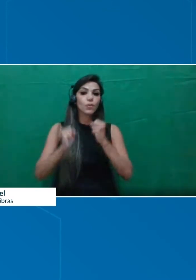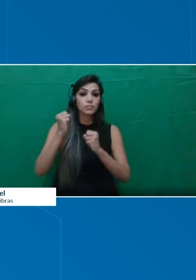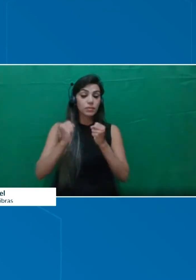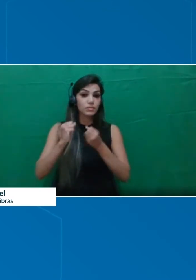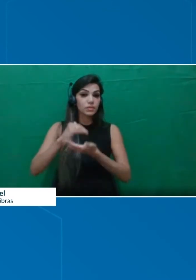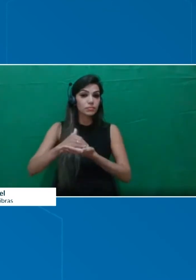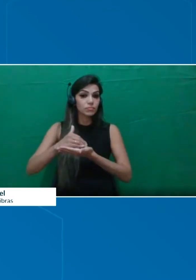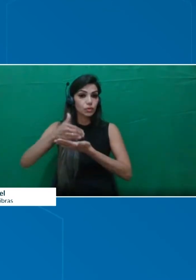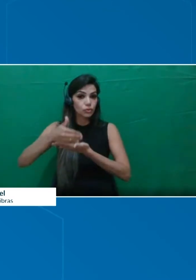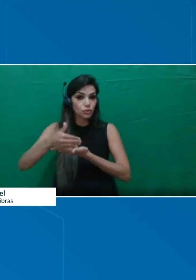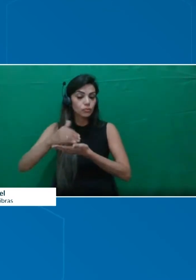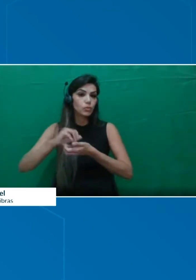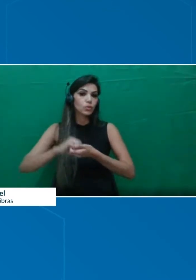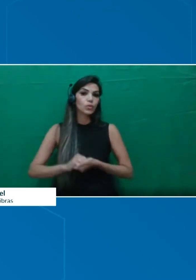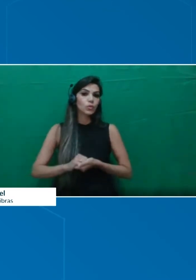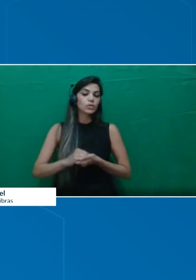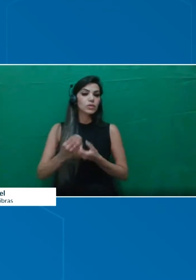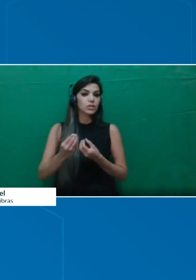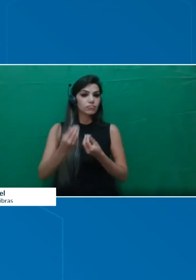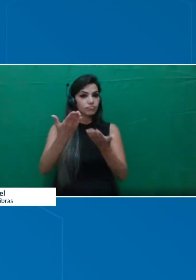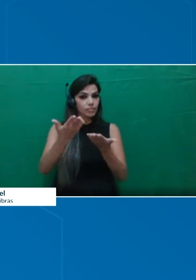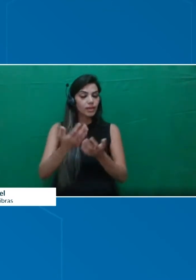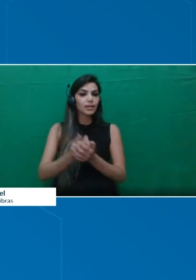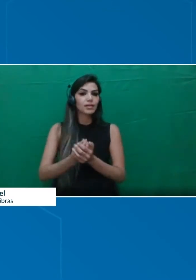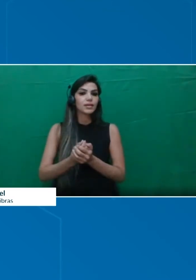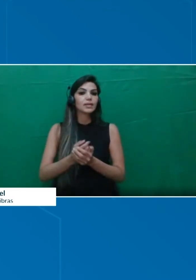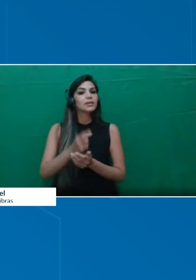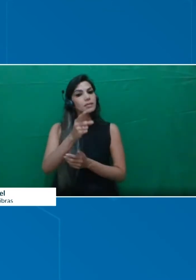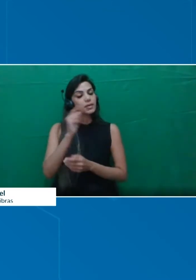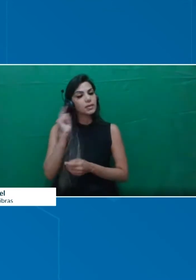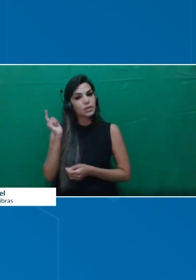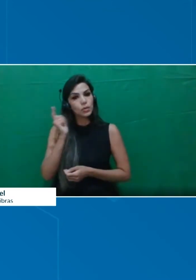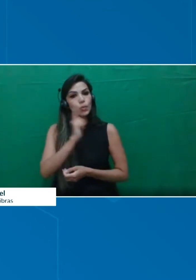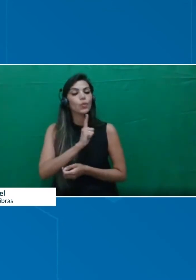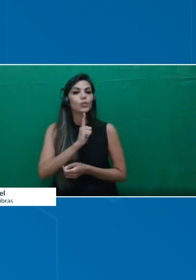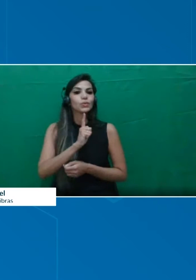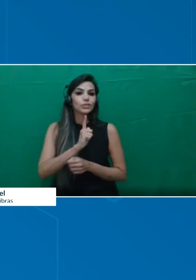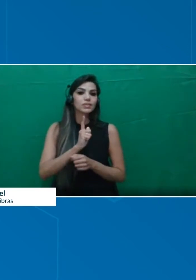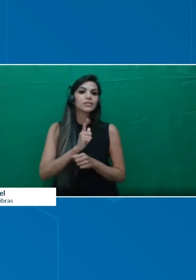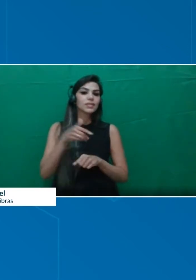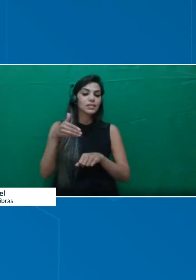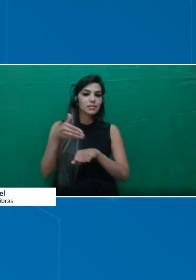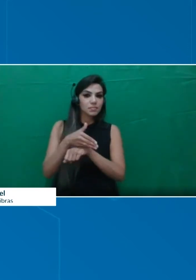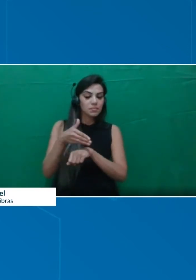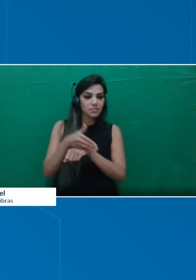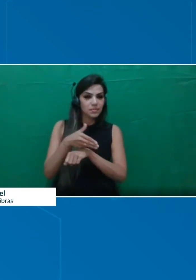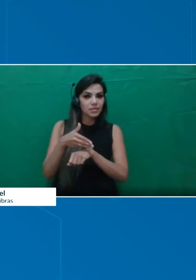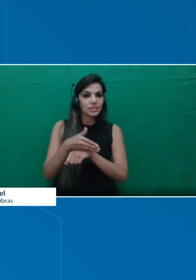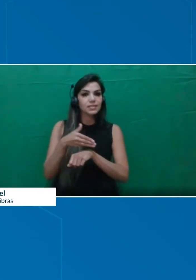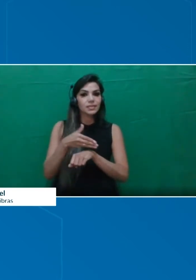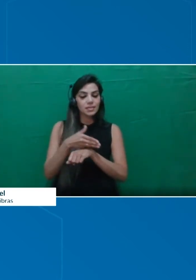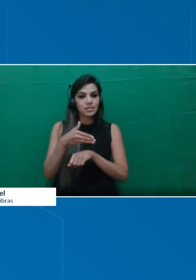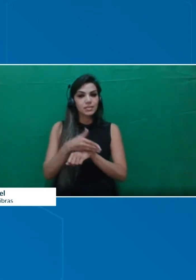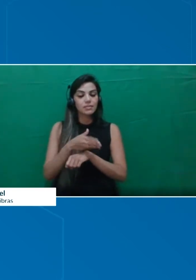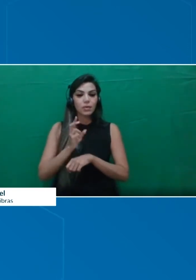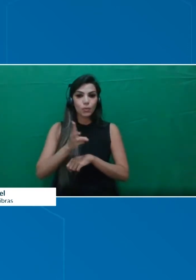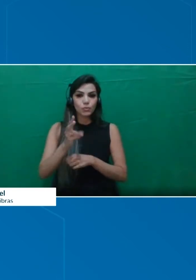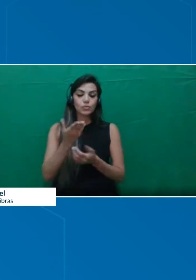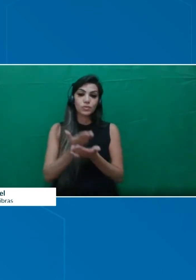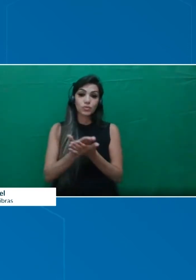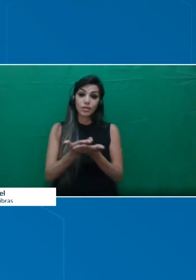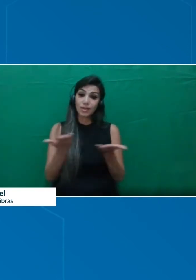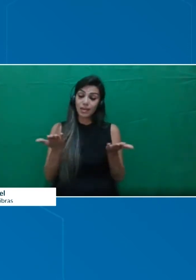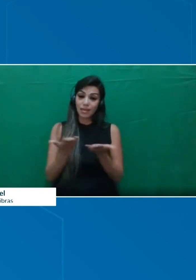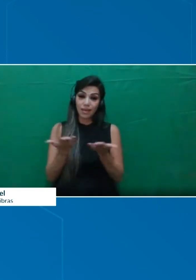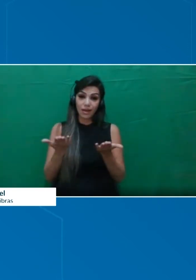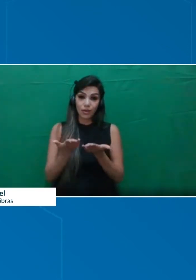equipamento para que ele consiga se conectar. E nessa época de ensino remoto emergencial, que pelo jeito